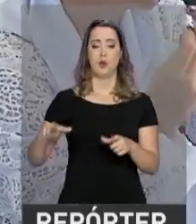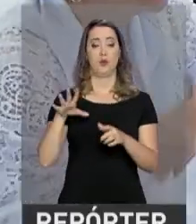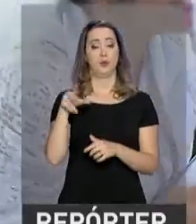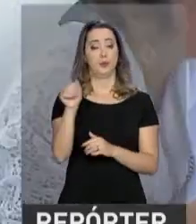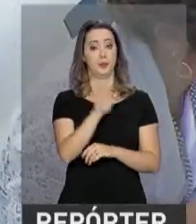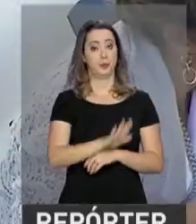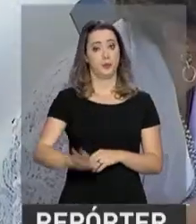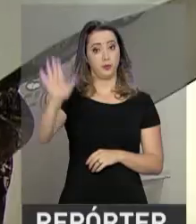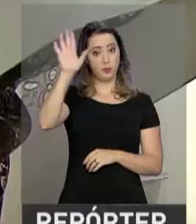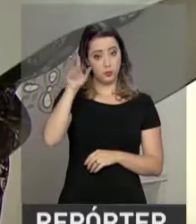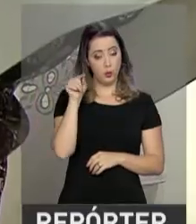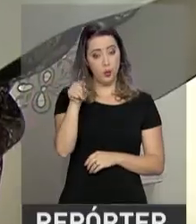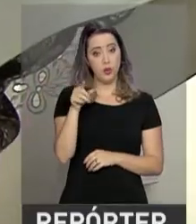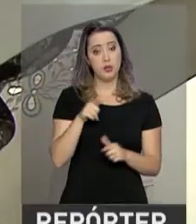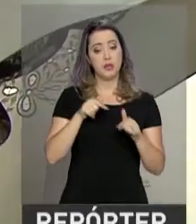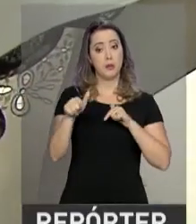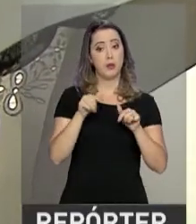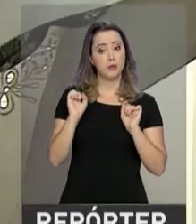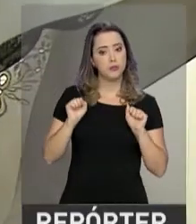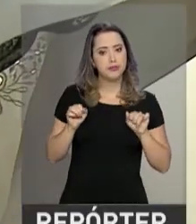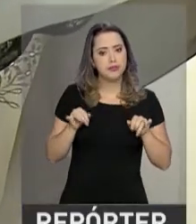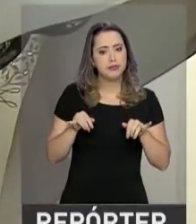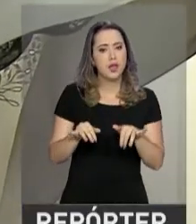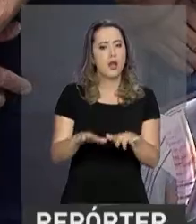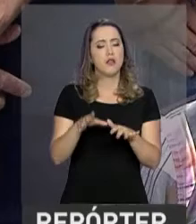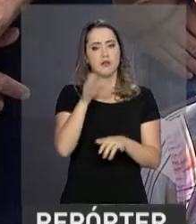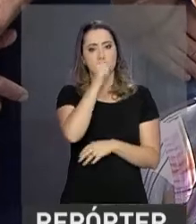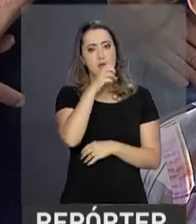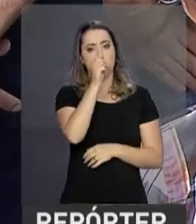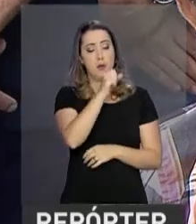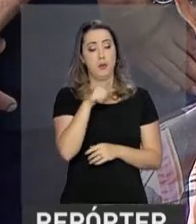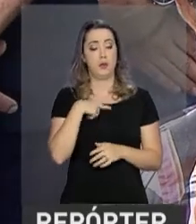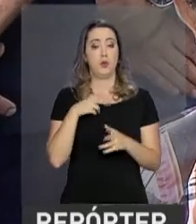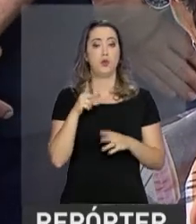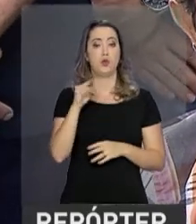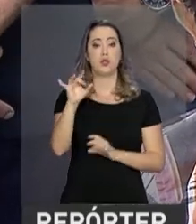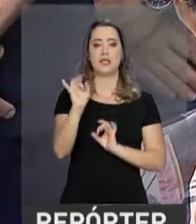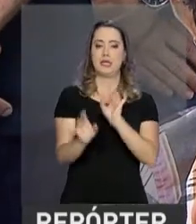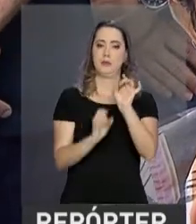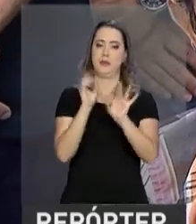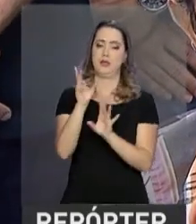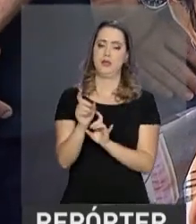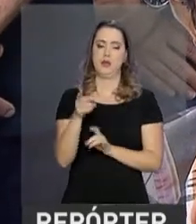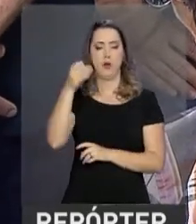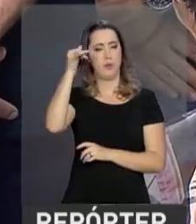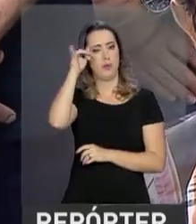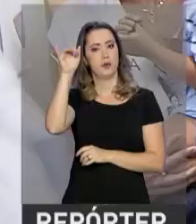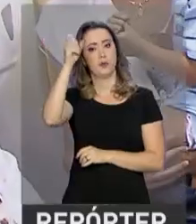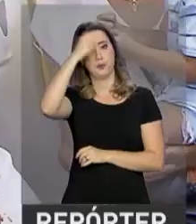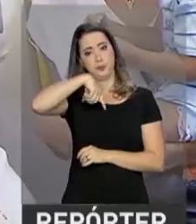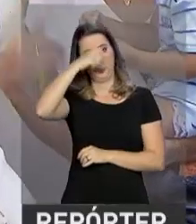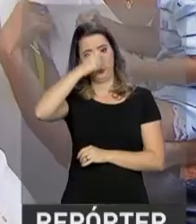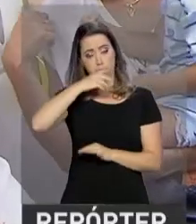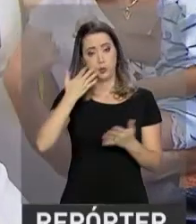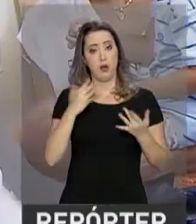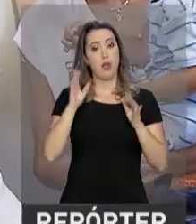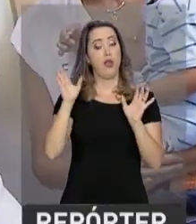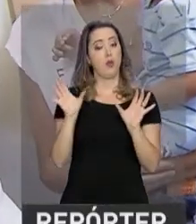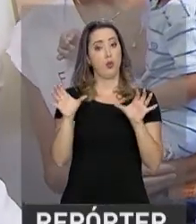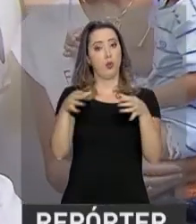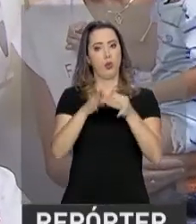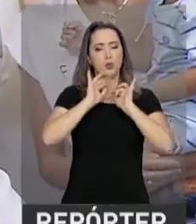funcionarão em esquema de mutirão no último sábado para o chamado dia d contra a gripe que faz parte da campanha nacional